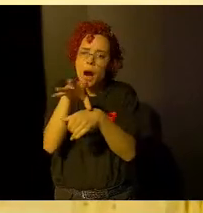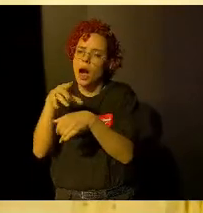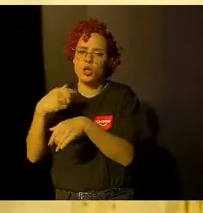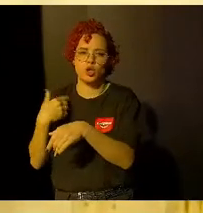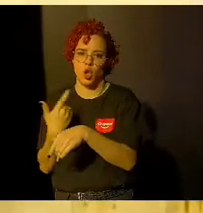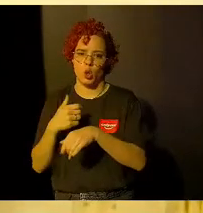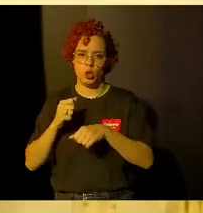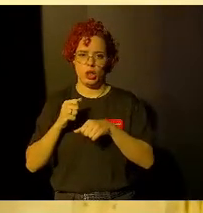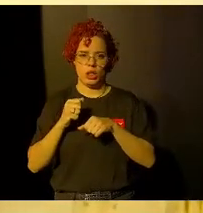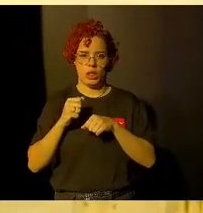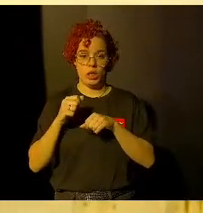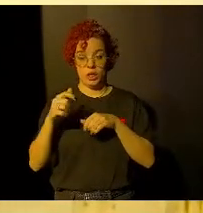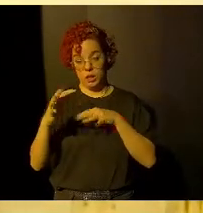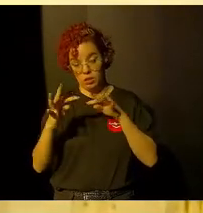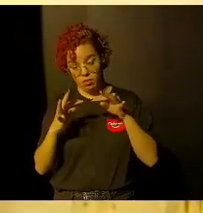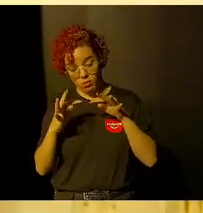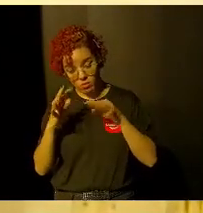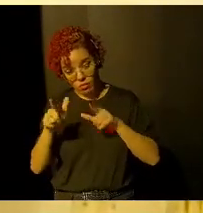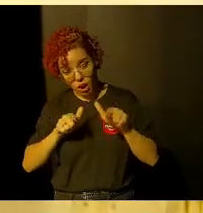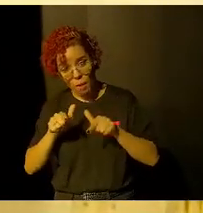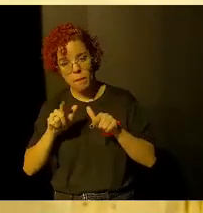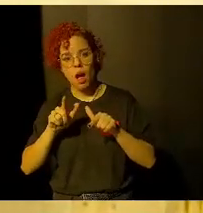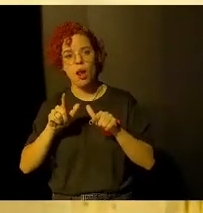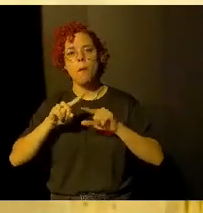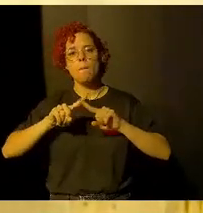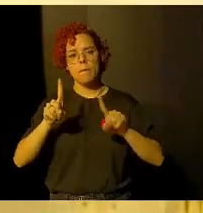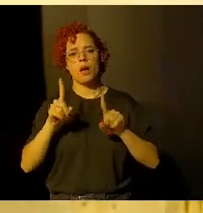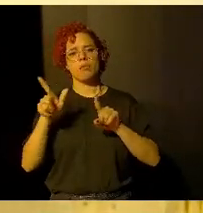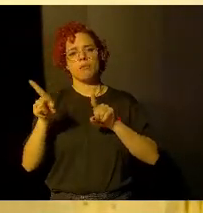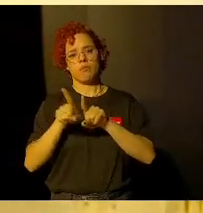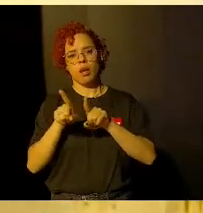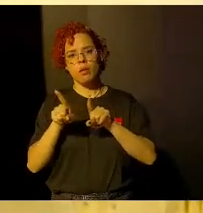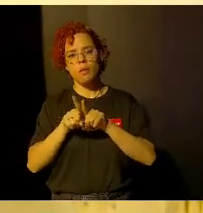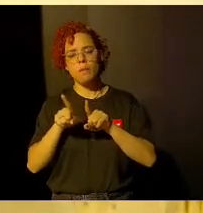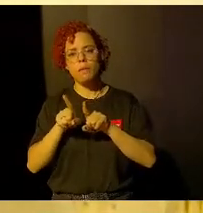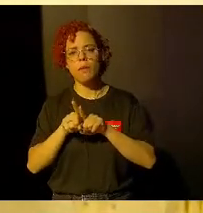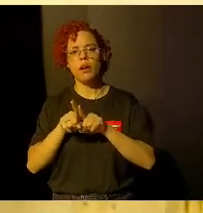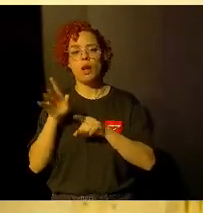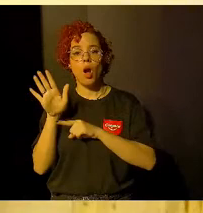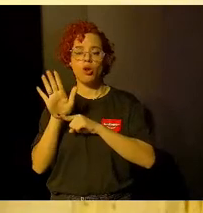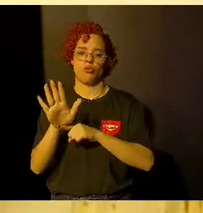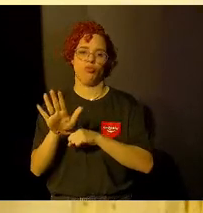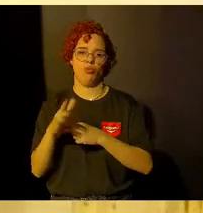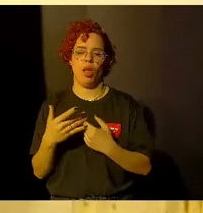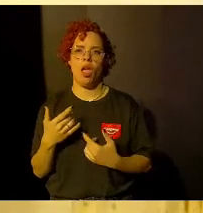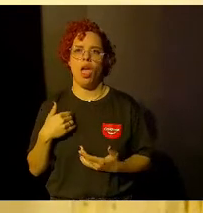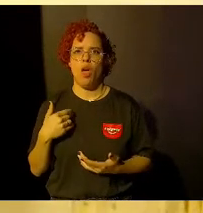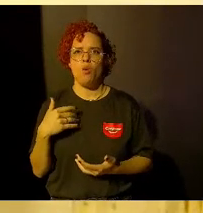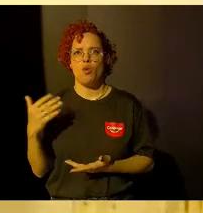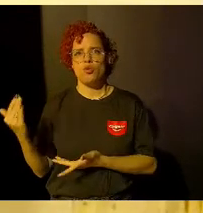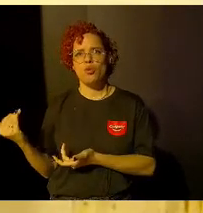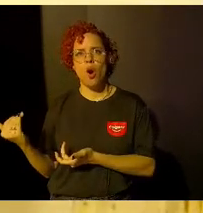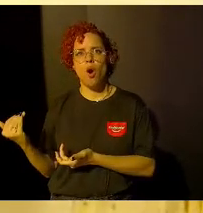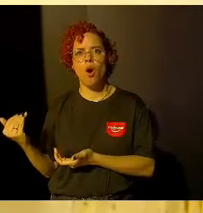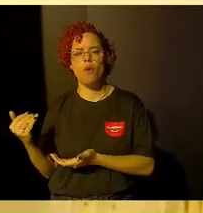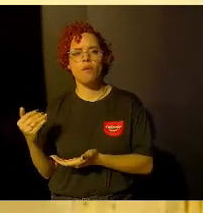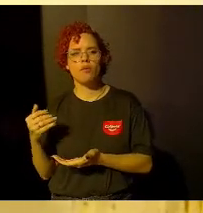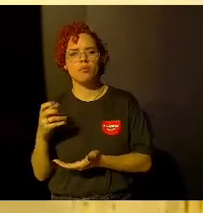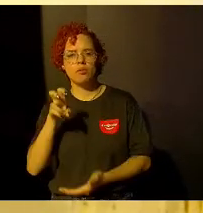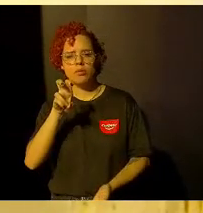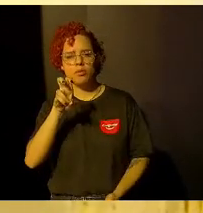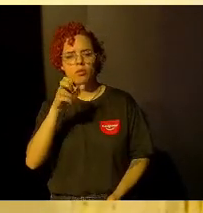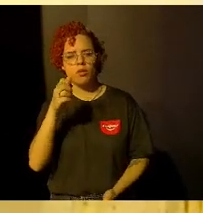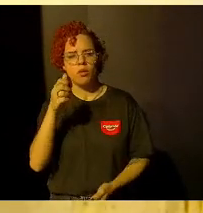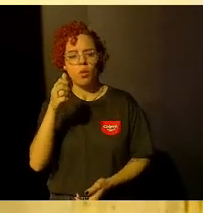eu apesar de não ser jovem considera-me ainda uma jovem escritora a publiquei a cinco anos